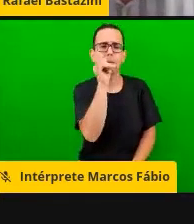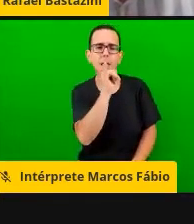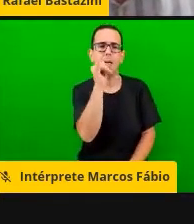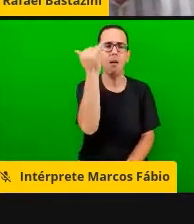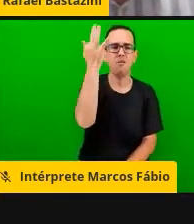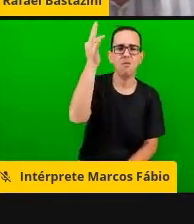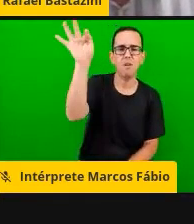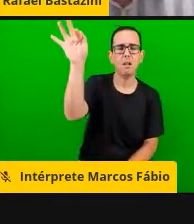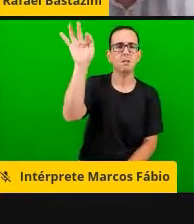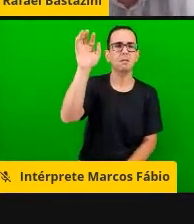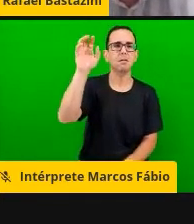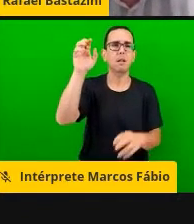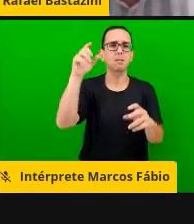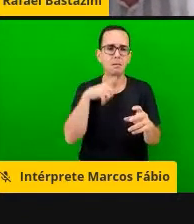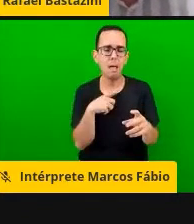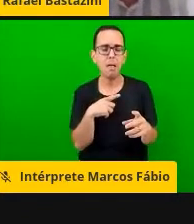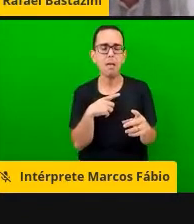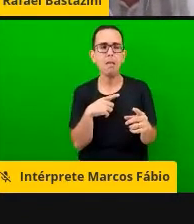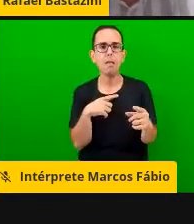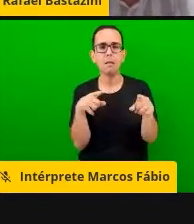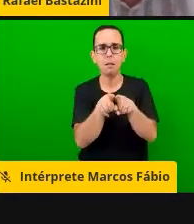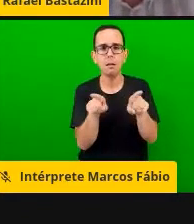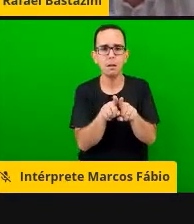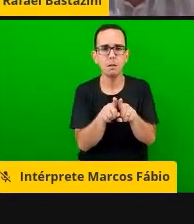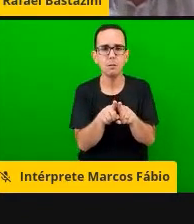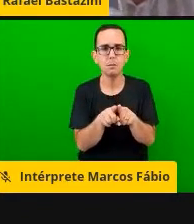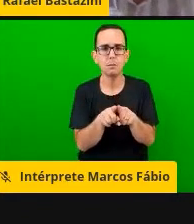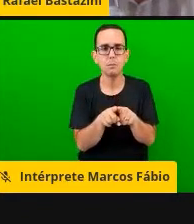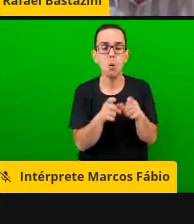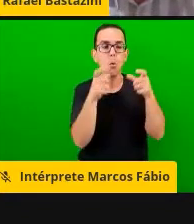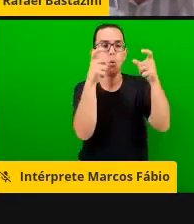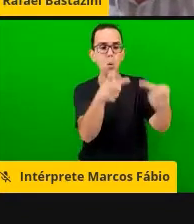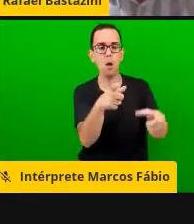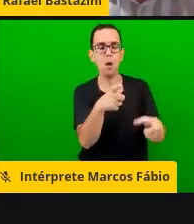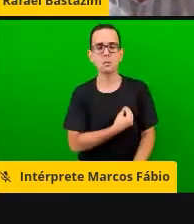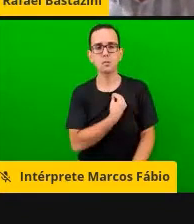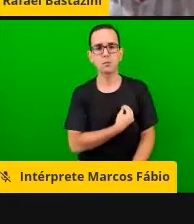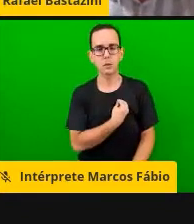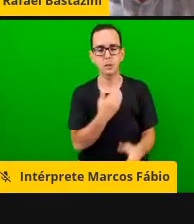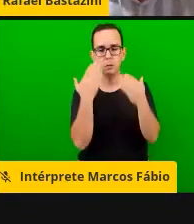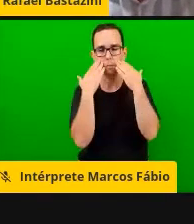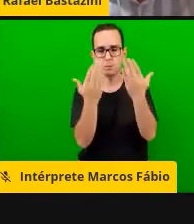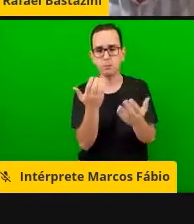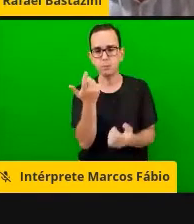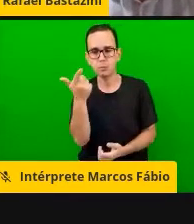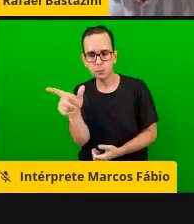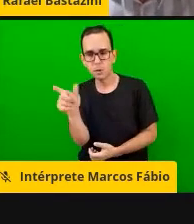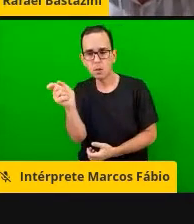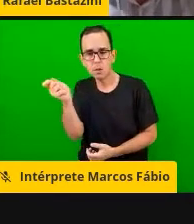Holanda. Ela também está associada ao espaço vital. Olha a geografia aparecendo mais uma vez agora